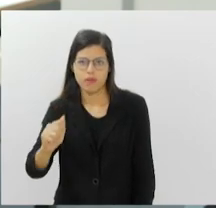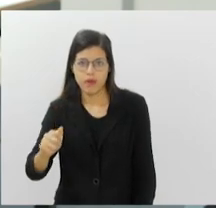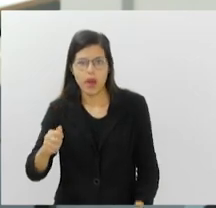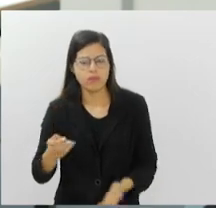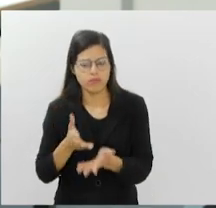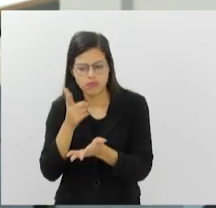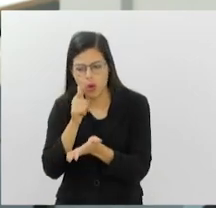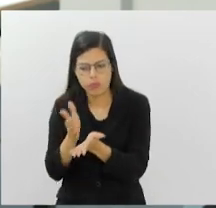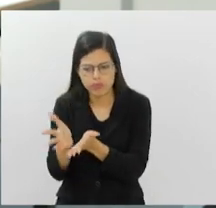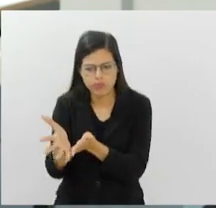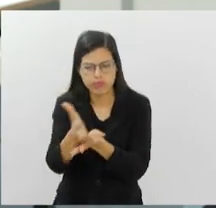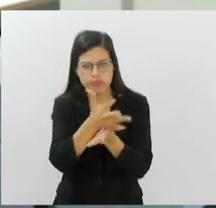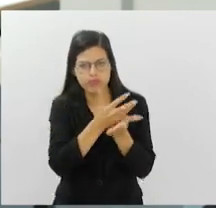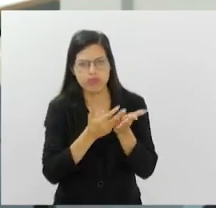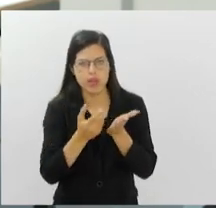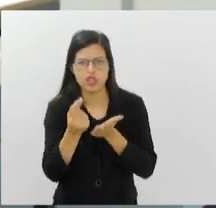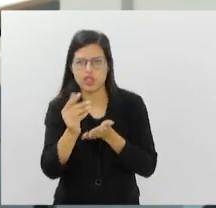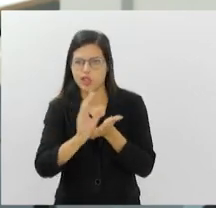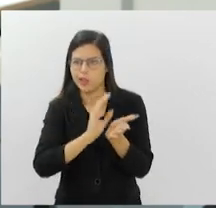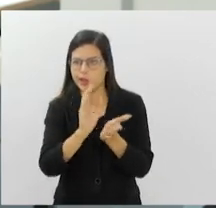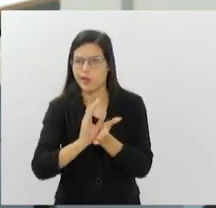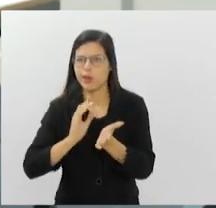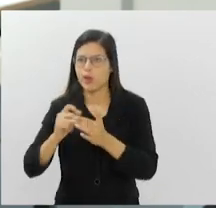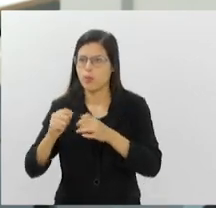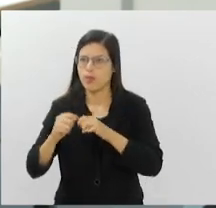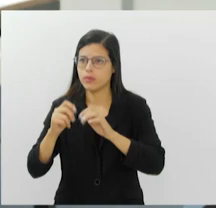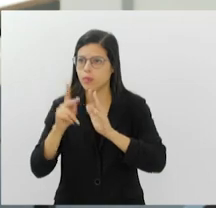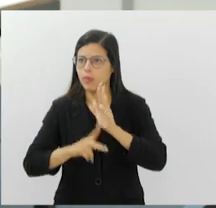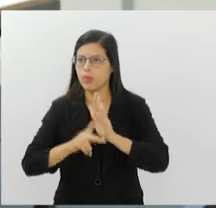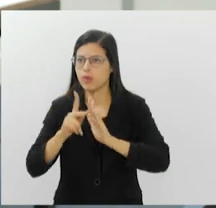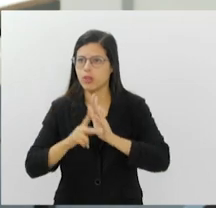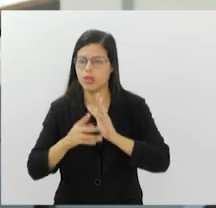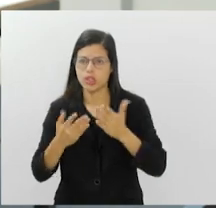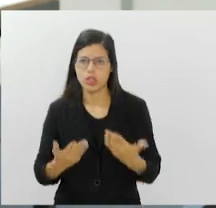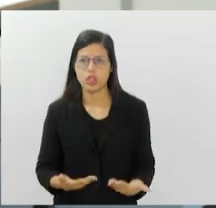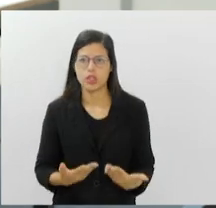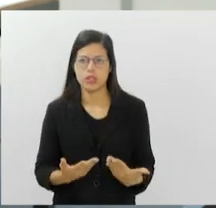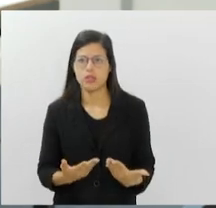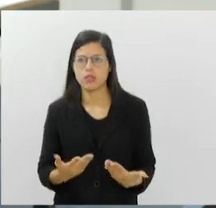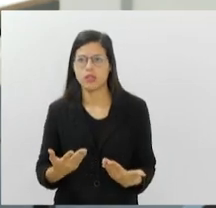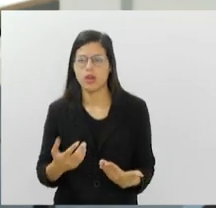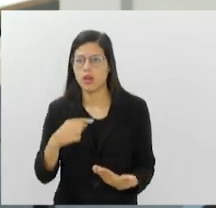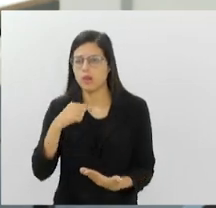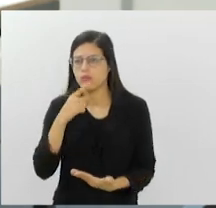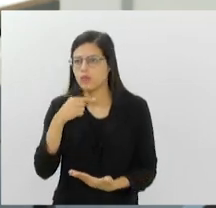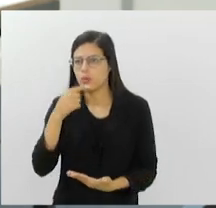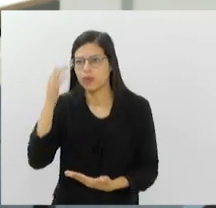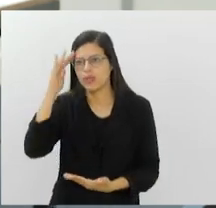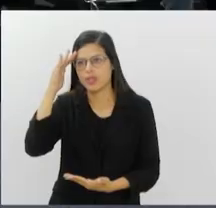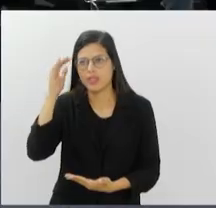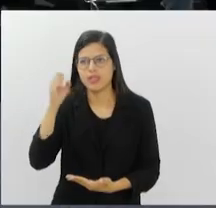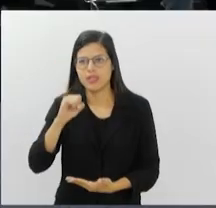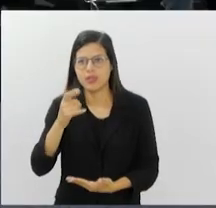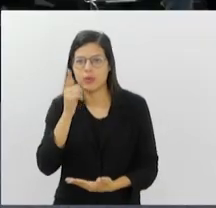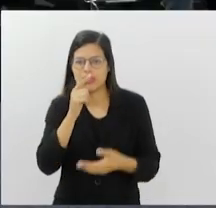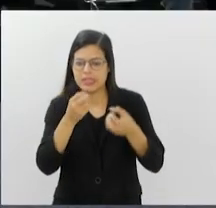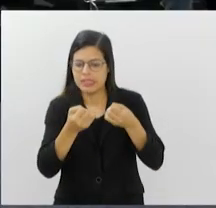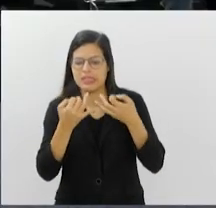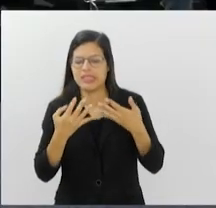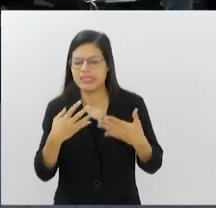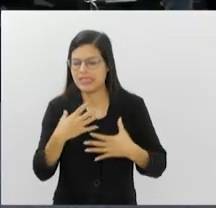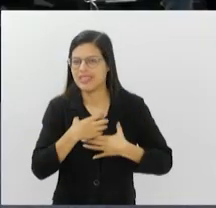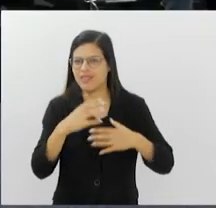de saúde, educação e segurança pública. Eu não consigo entender. Se você conseguir me explicar, eu vou ficar feliz. Outro